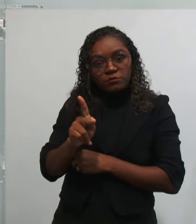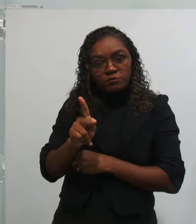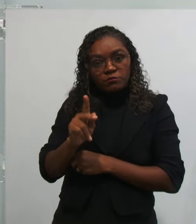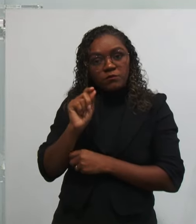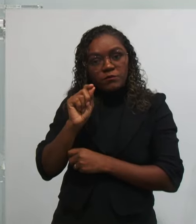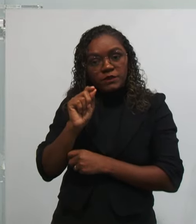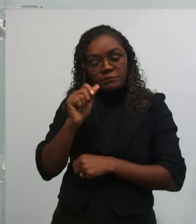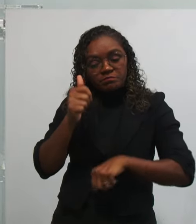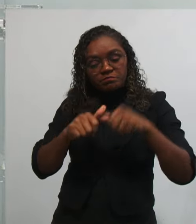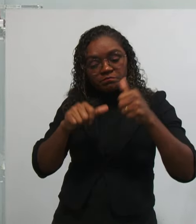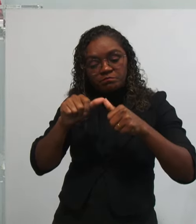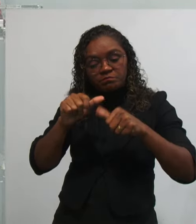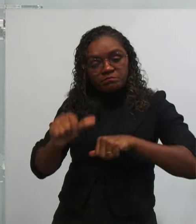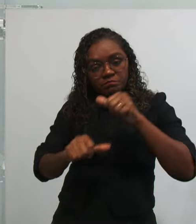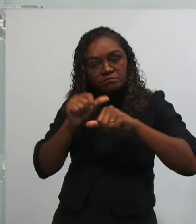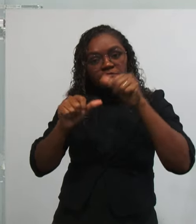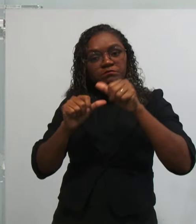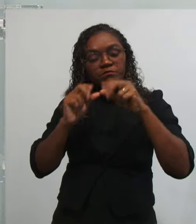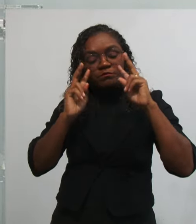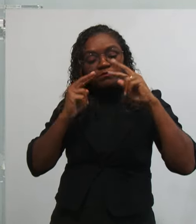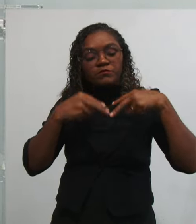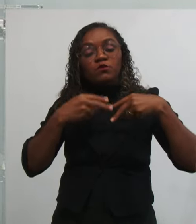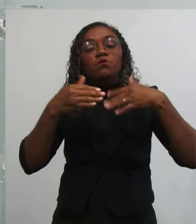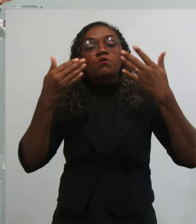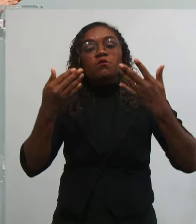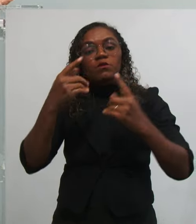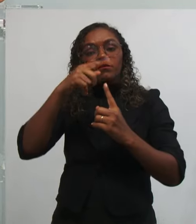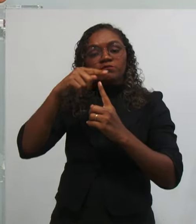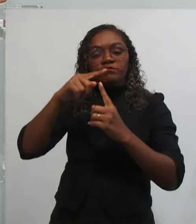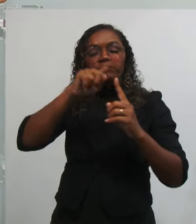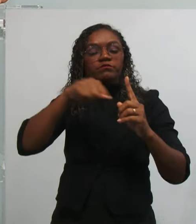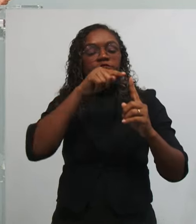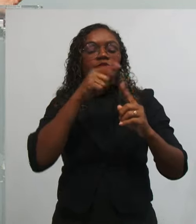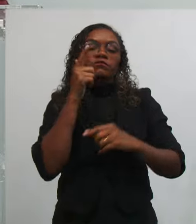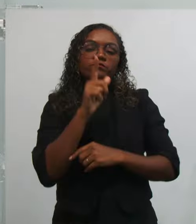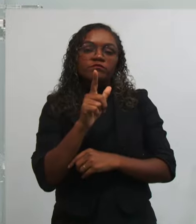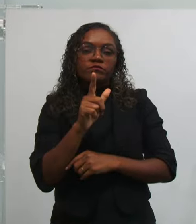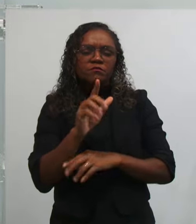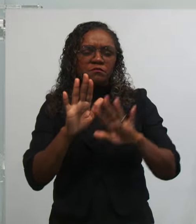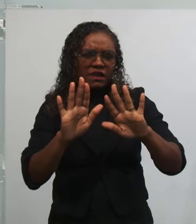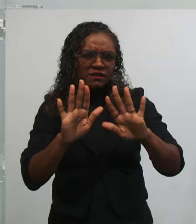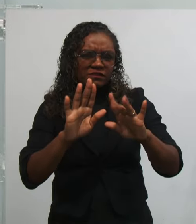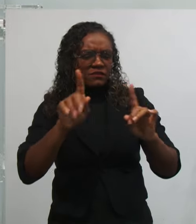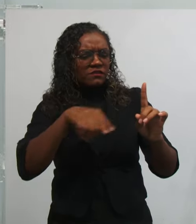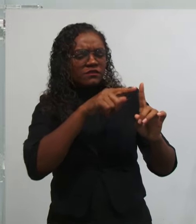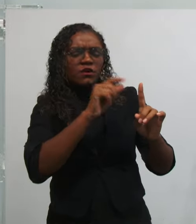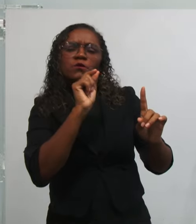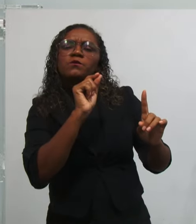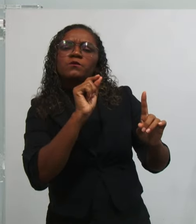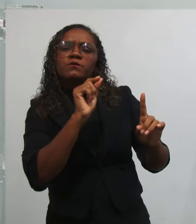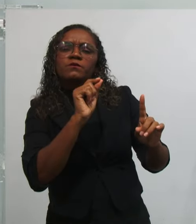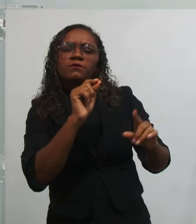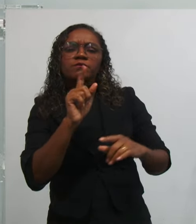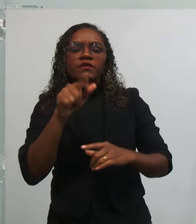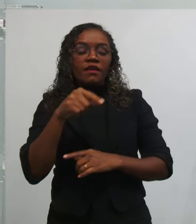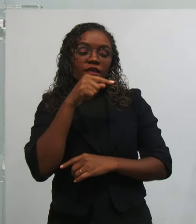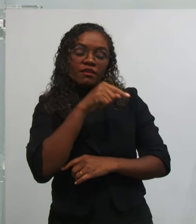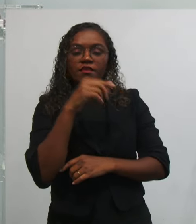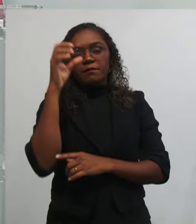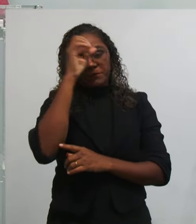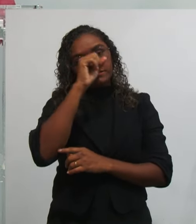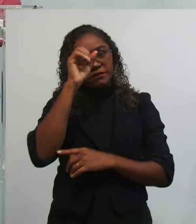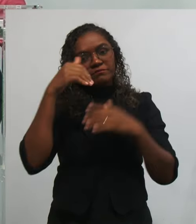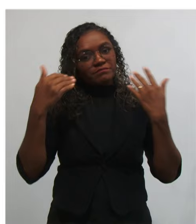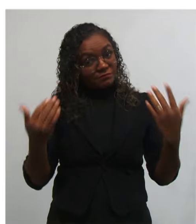replanejar que este objetivo seja alcançado E qual é o nosso objetivo que o aluno aprenda Então vamos continuar